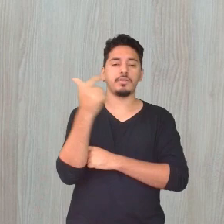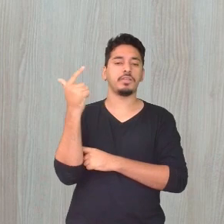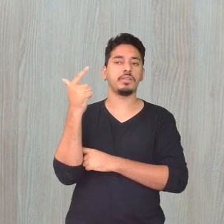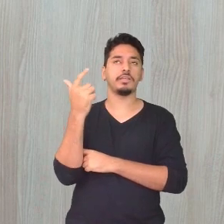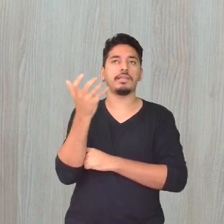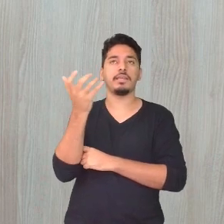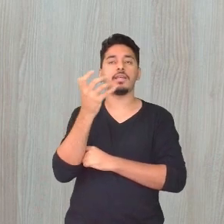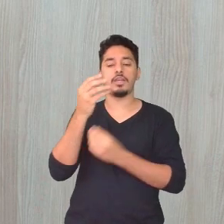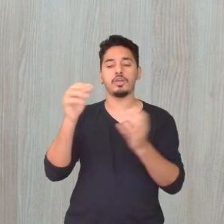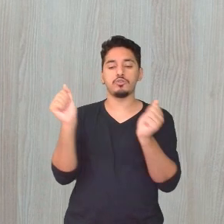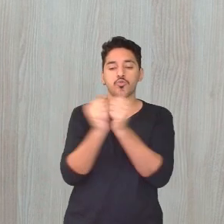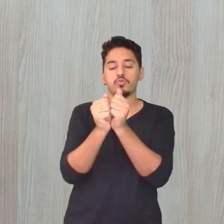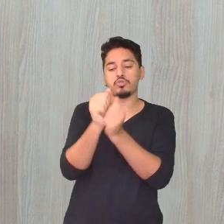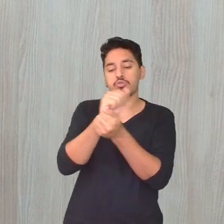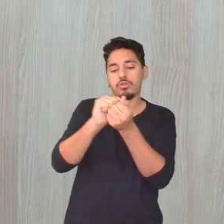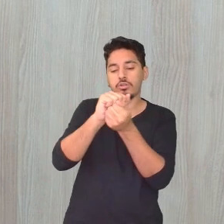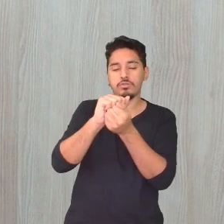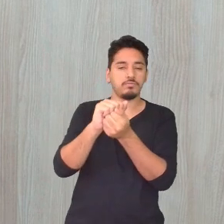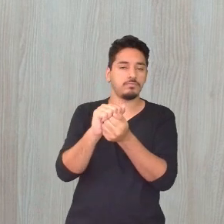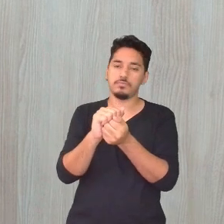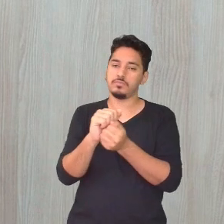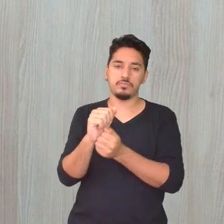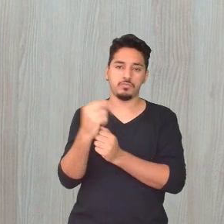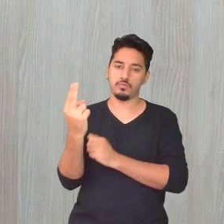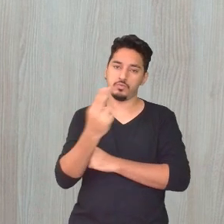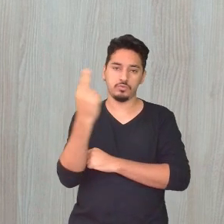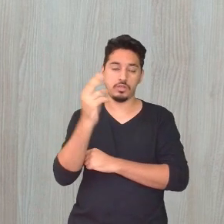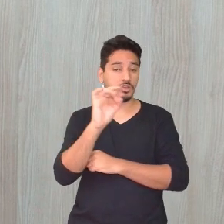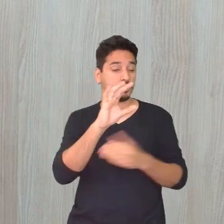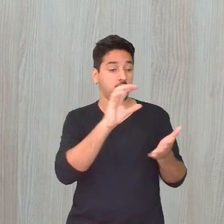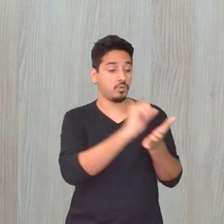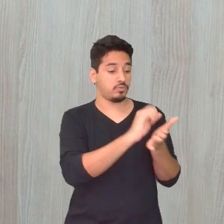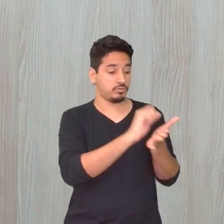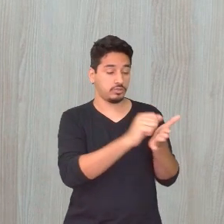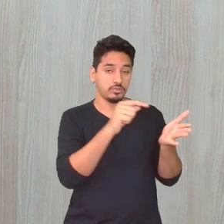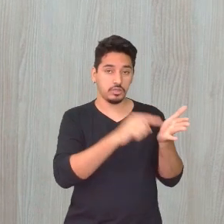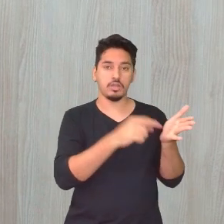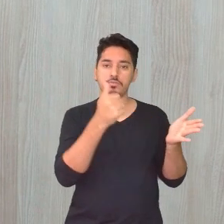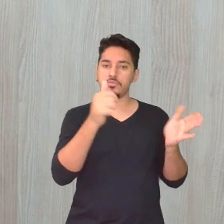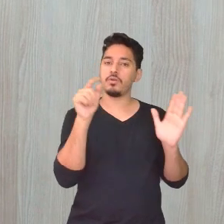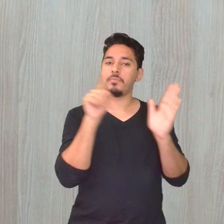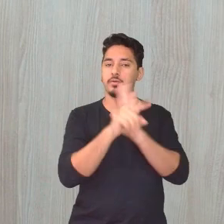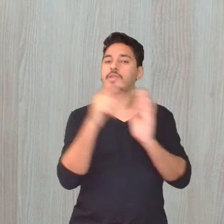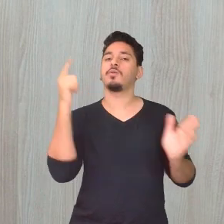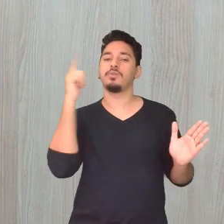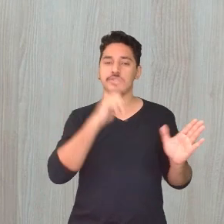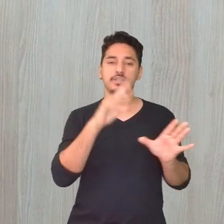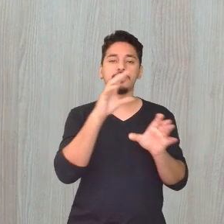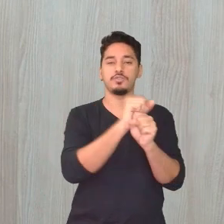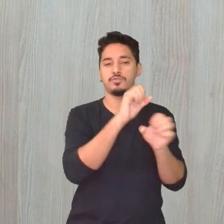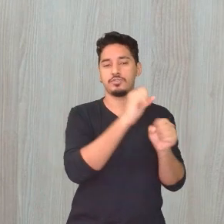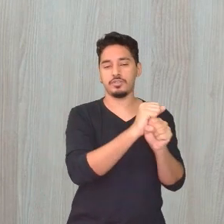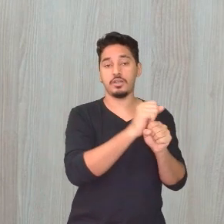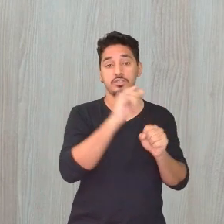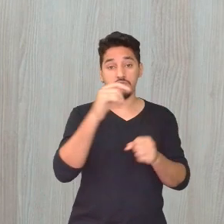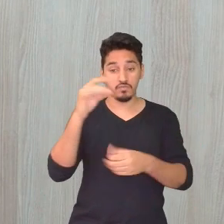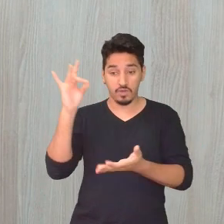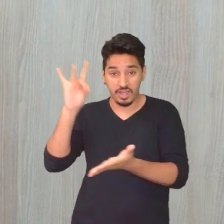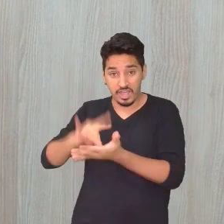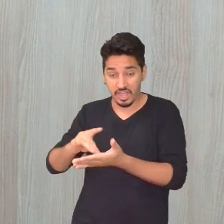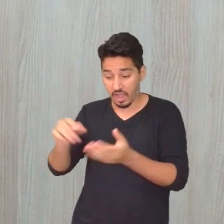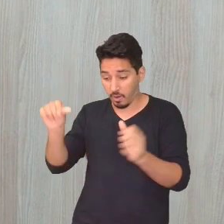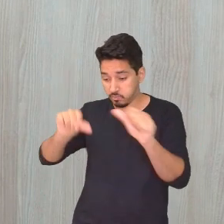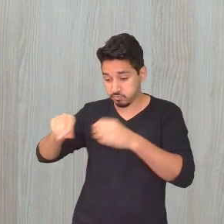juntar aí, é só o resultado de um dado, de uma pergunta que você fez, né? Isso. Se você quiser saber o